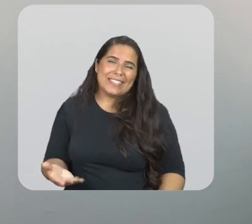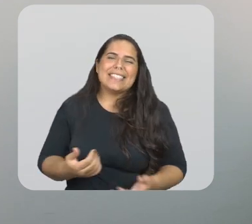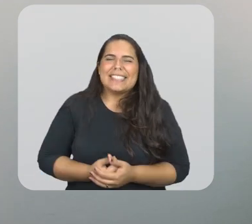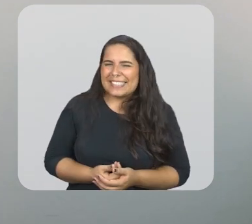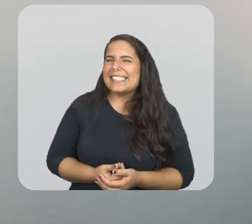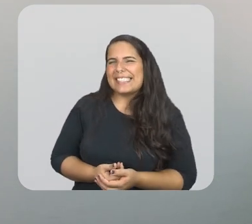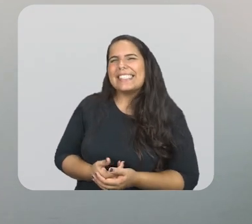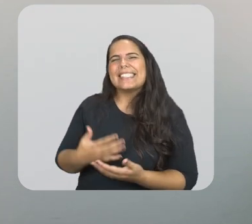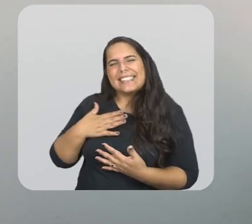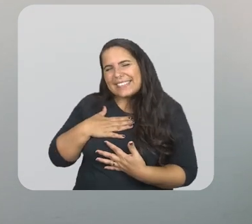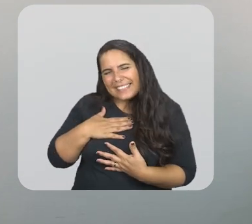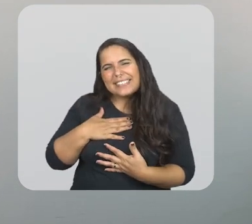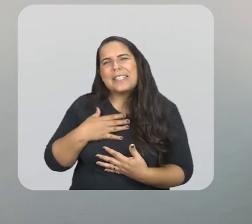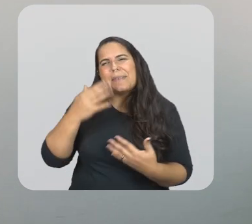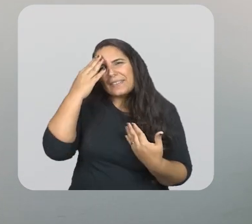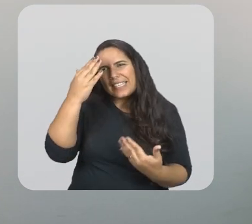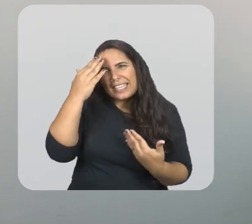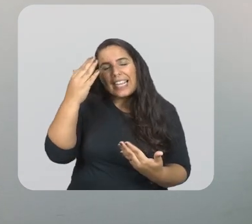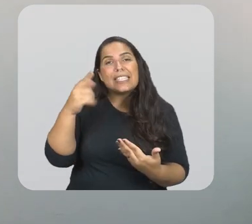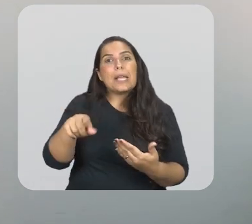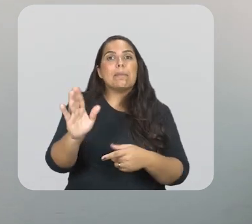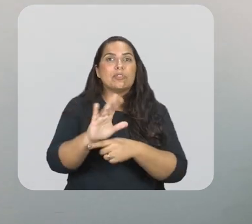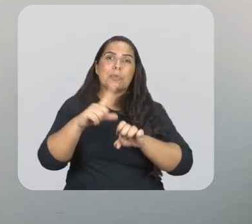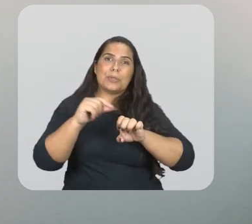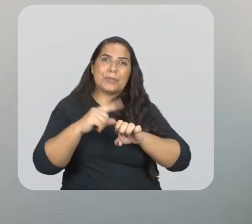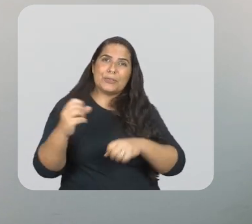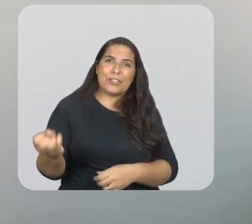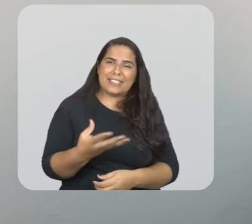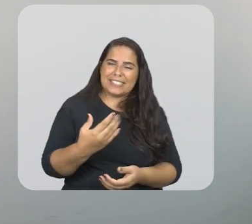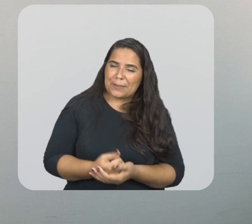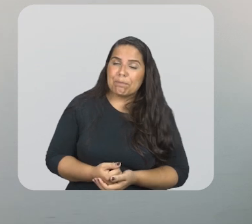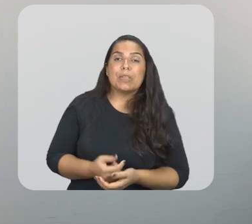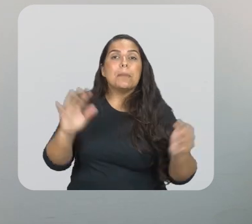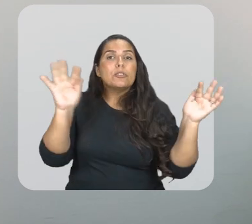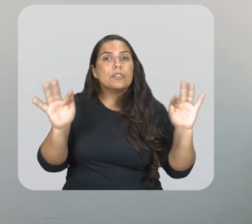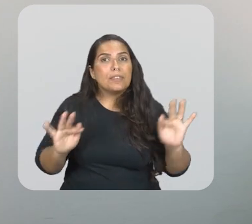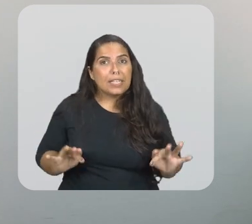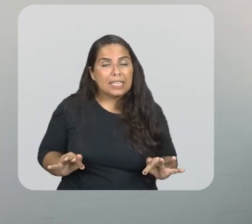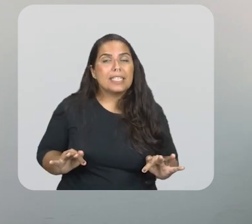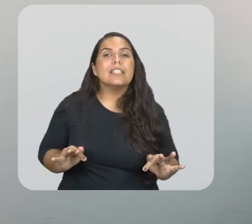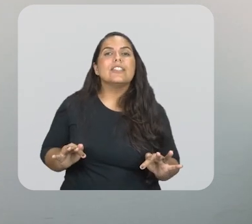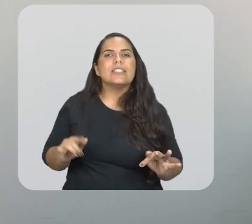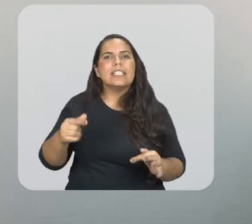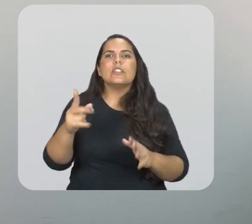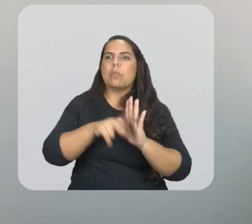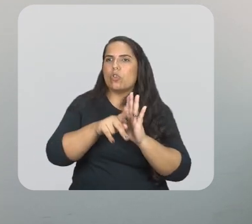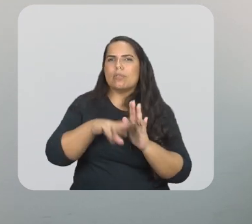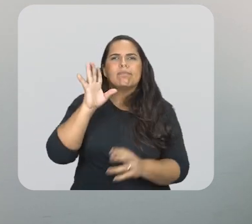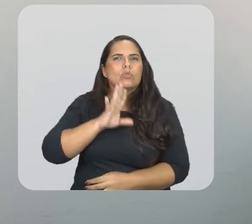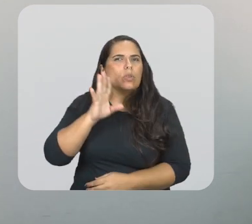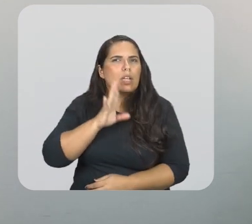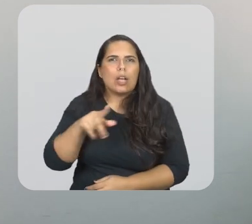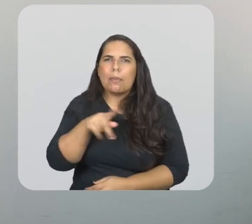eu tô falando. Ela foi picada pelo vírus do empreendedorismo e da inovação. Muito feliz desse projeto